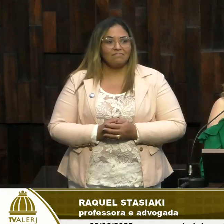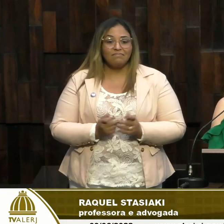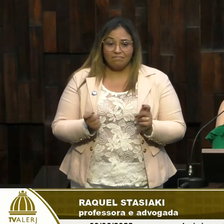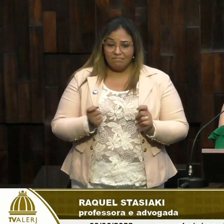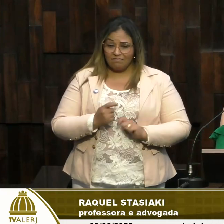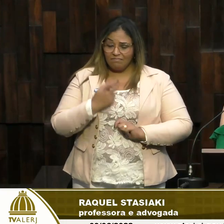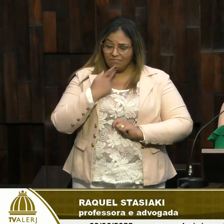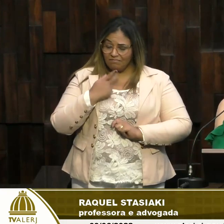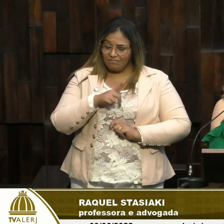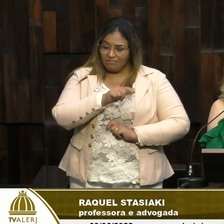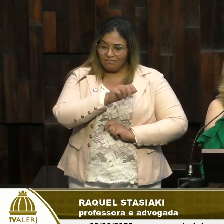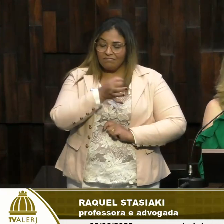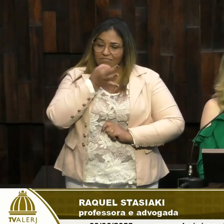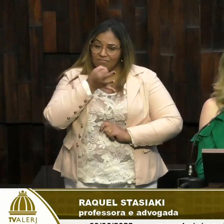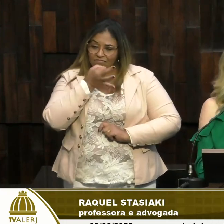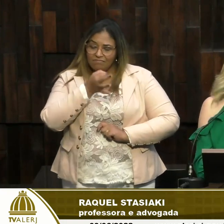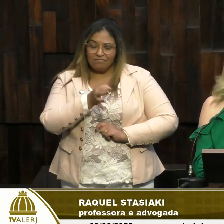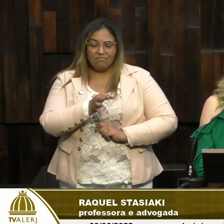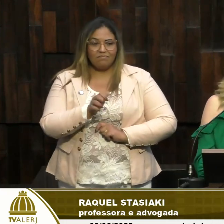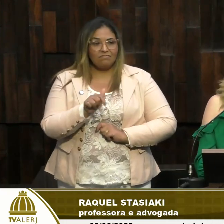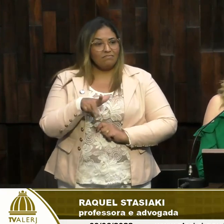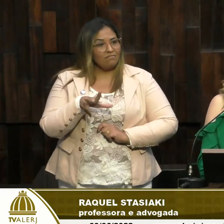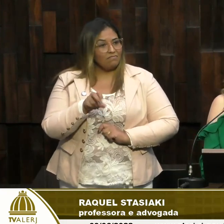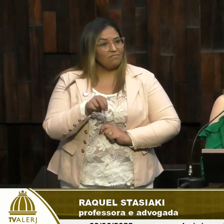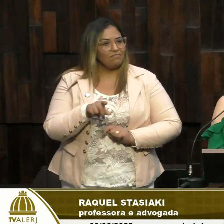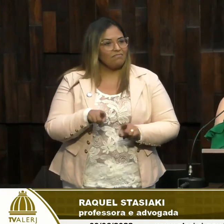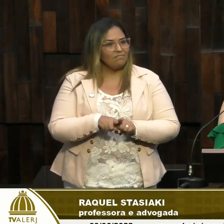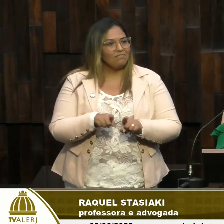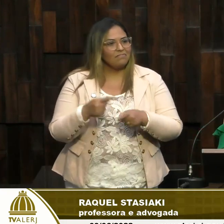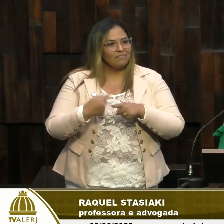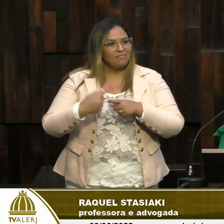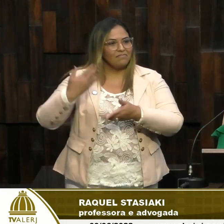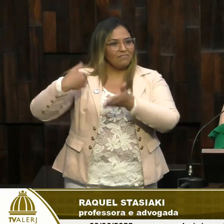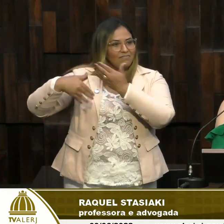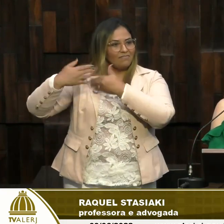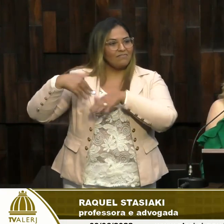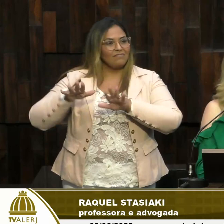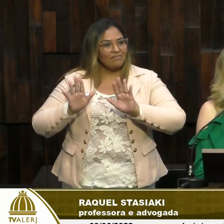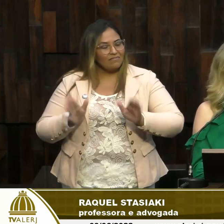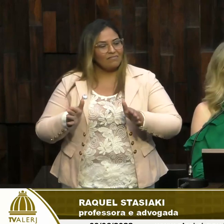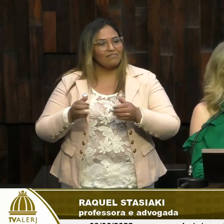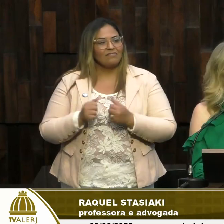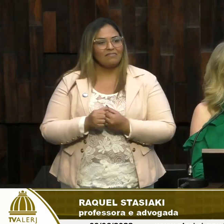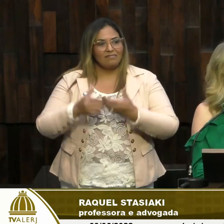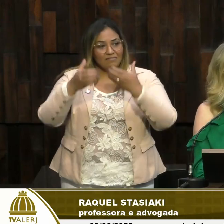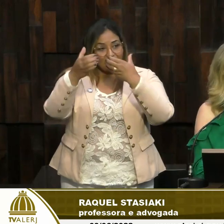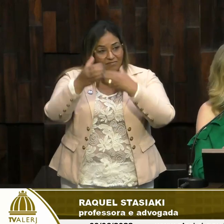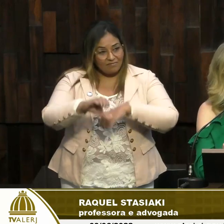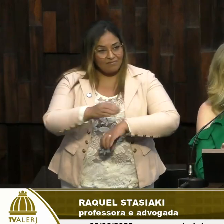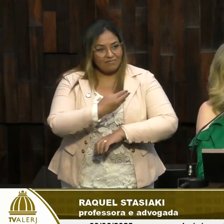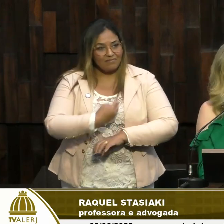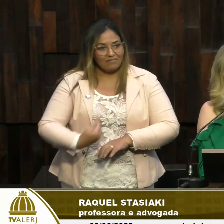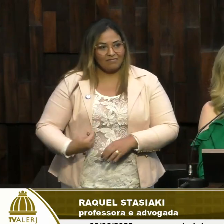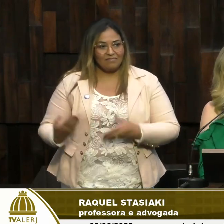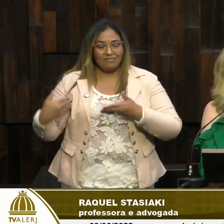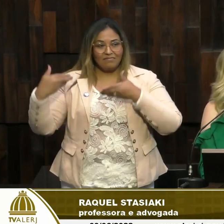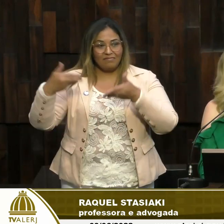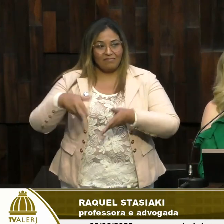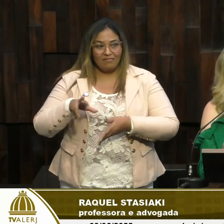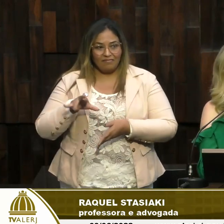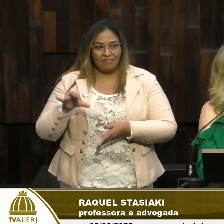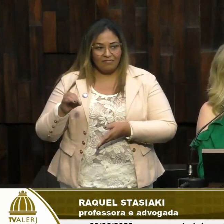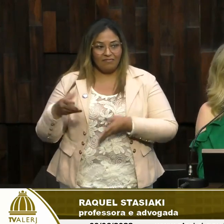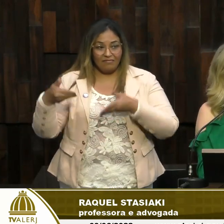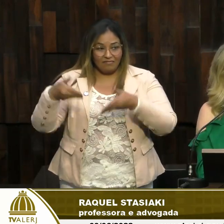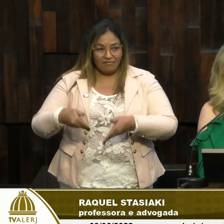aluna também. Eu também prestei concurso público, tá? Logo que eu vim aqui para o estado do Rio.